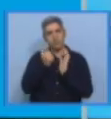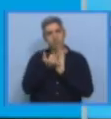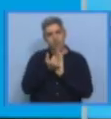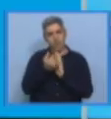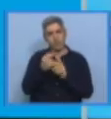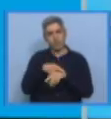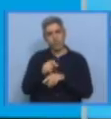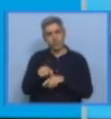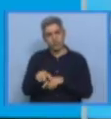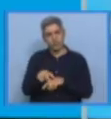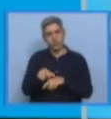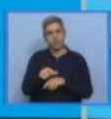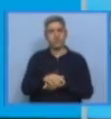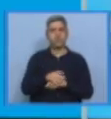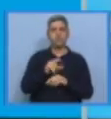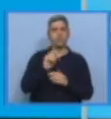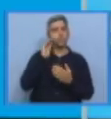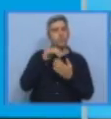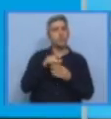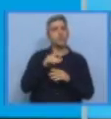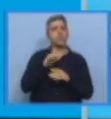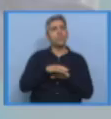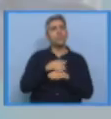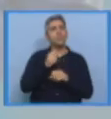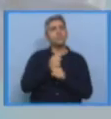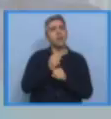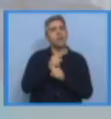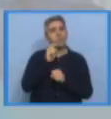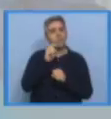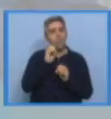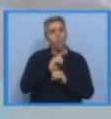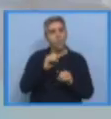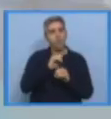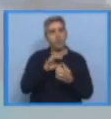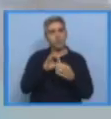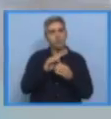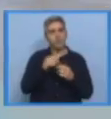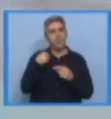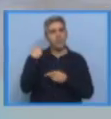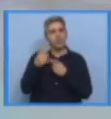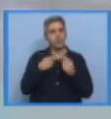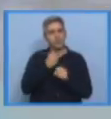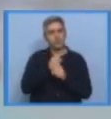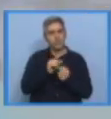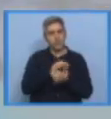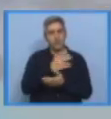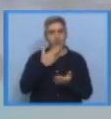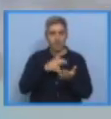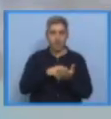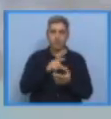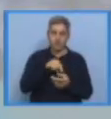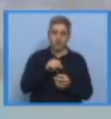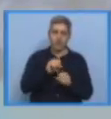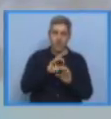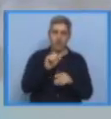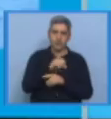naquele momento. Isso é um bocadinho também resultado da precariedade que se abate sobre os órgãos tradicionais ou habituais da